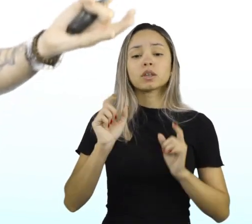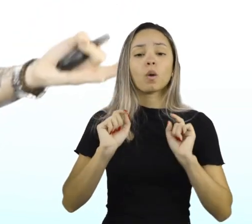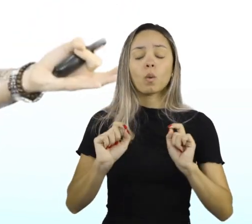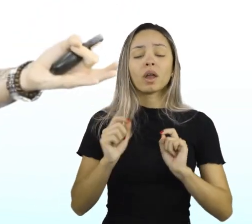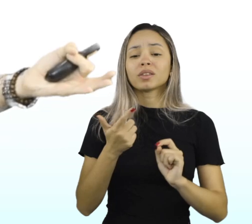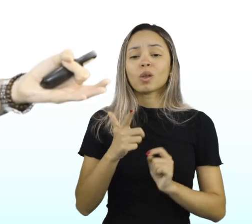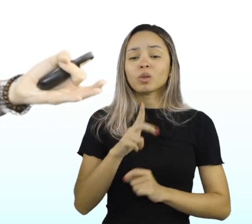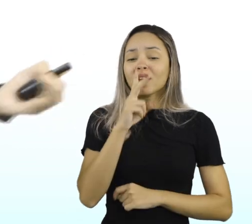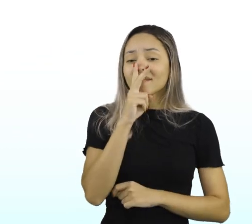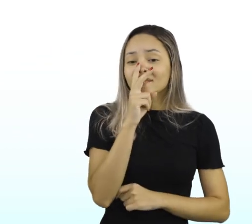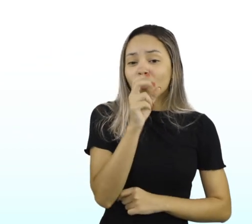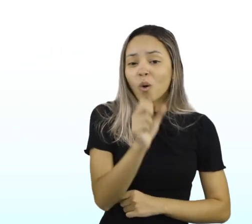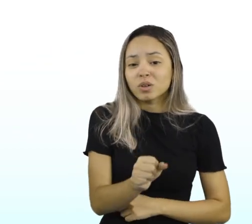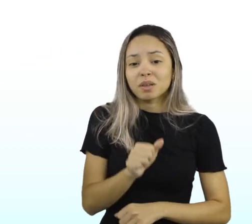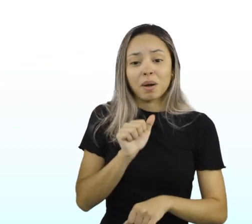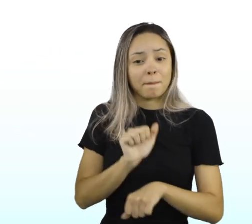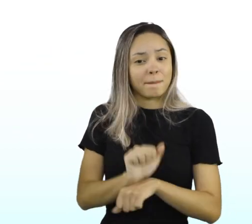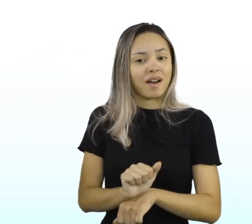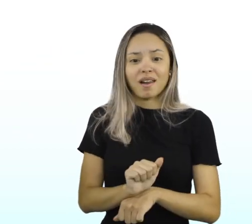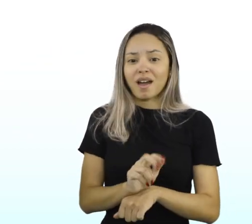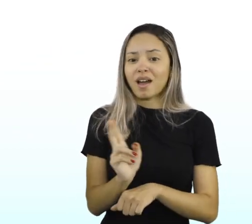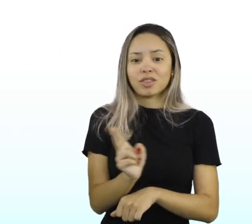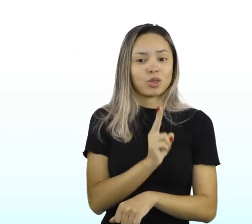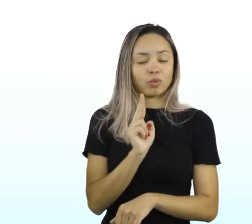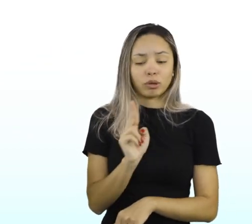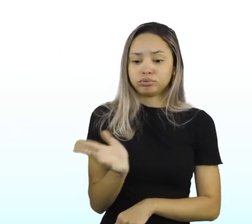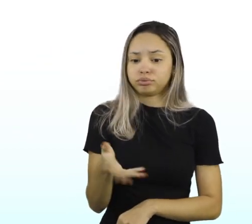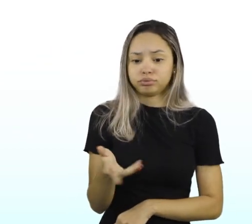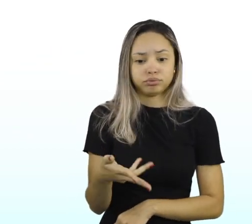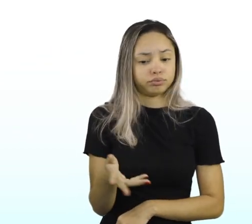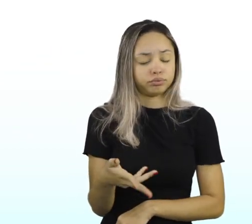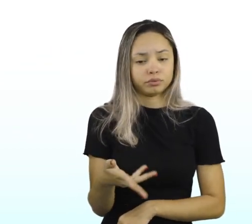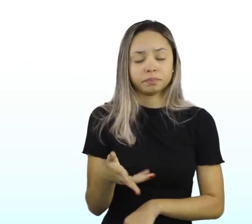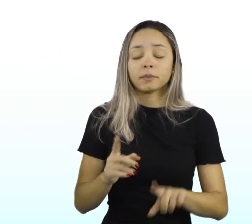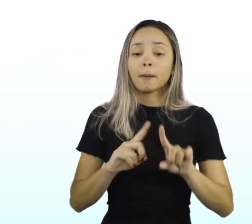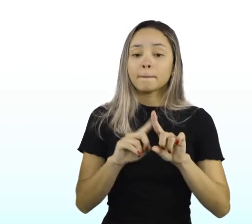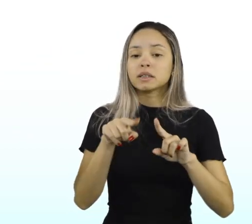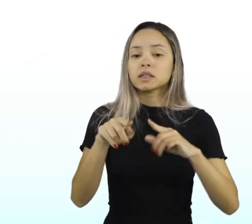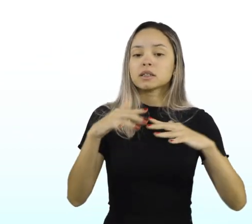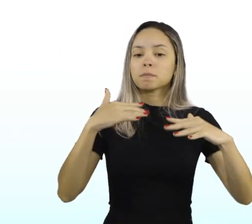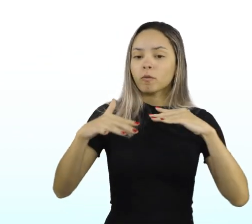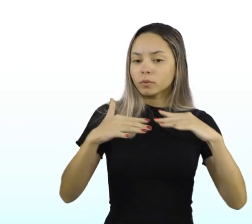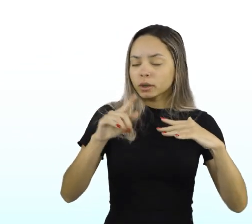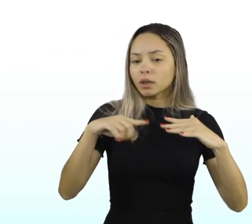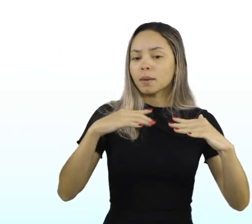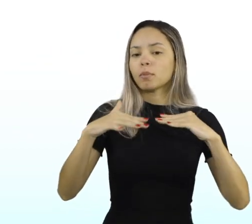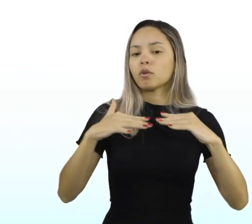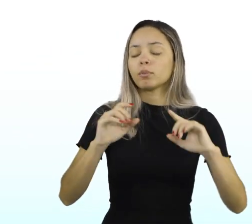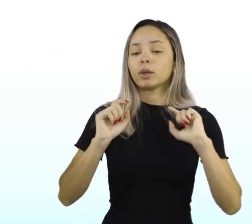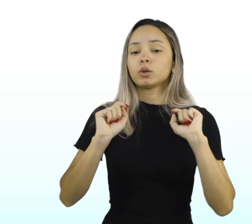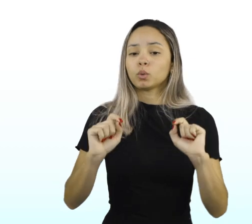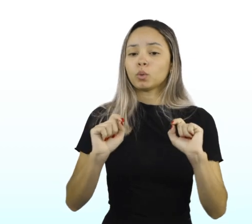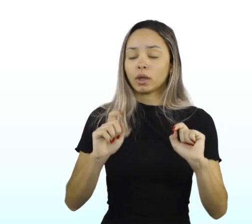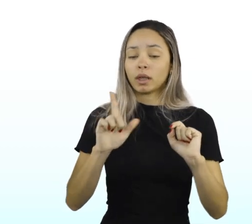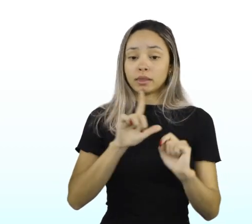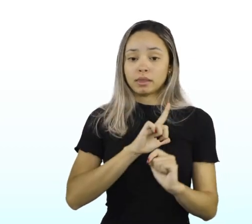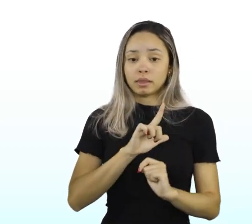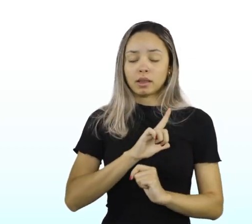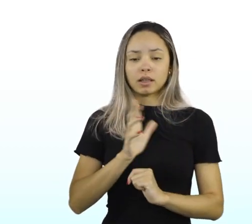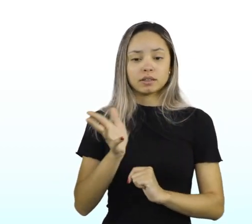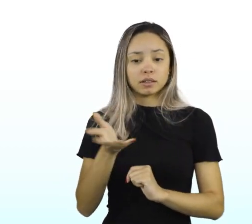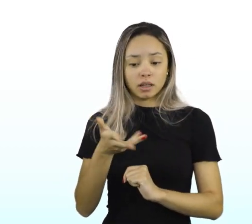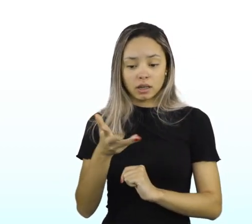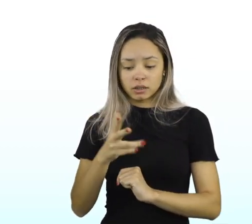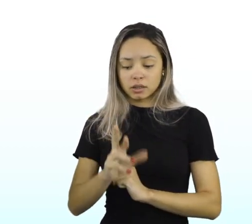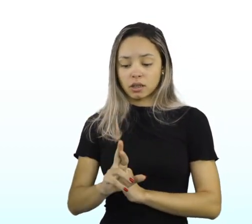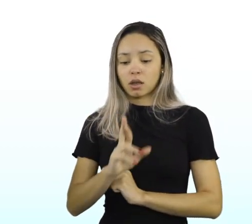ter força para que ele pare, então ele continua em movimento. Só que esse movimento é um movimento cuja a aceleração é